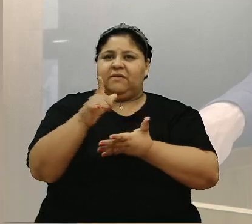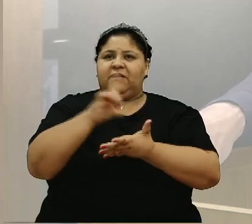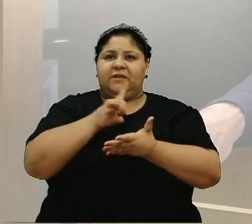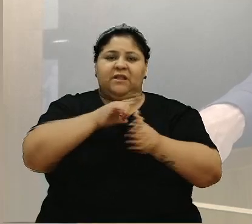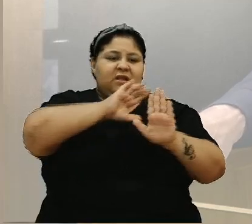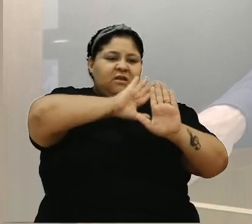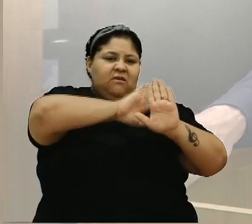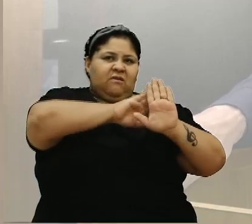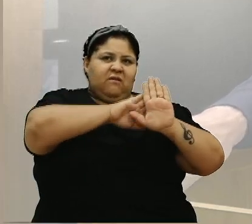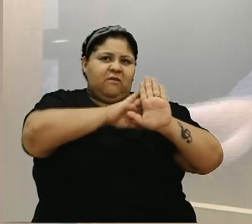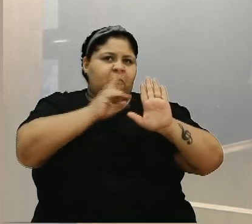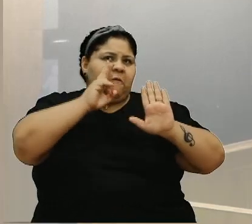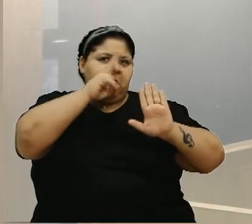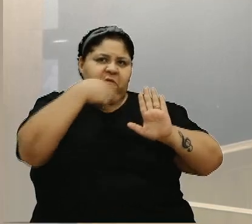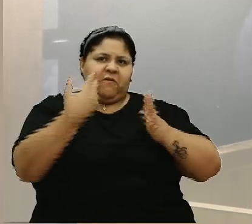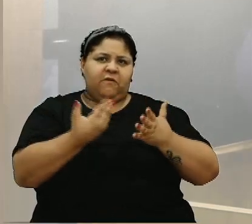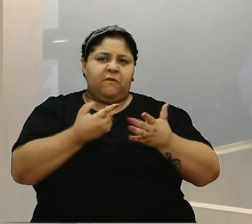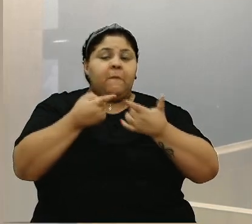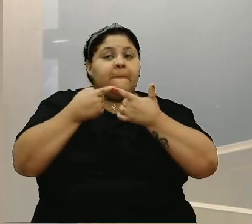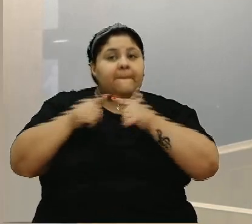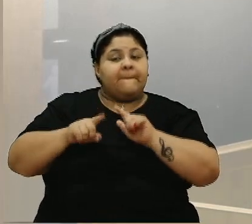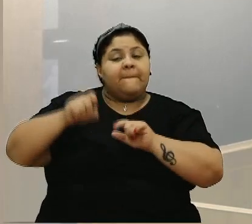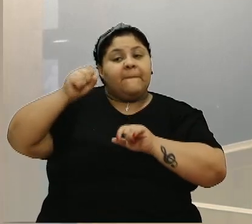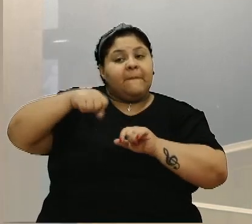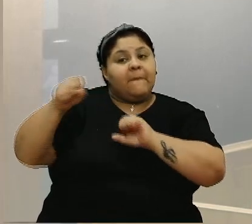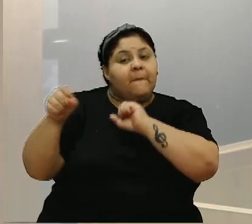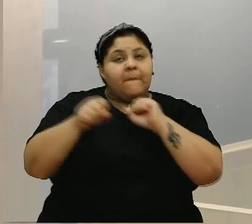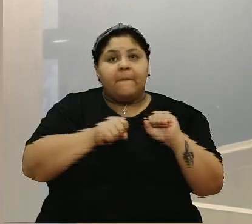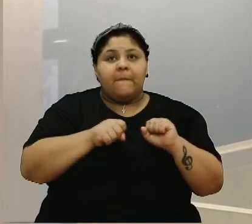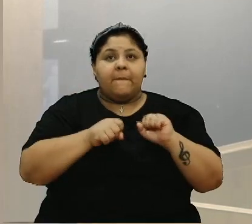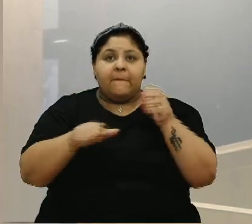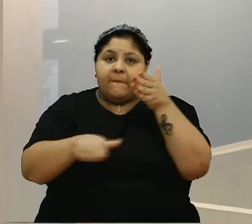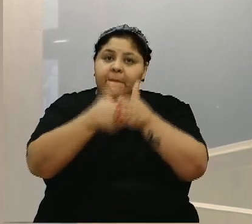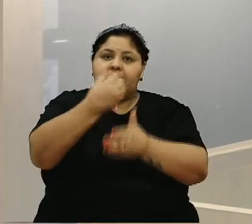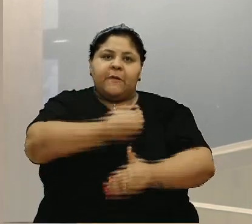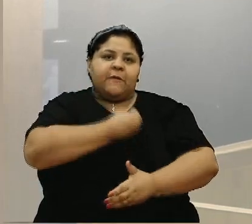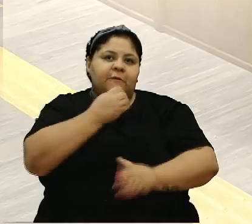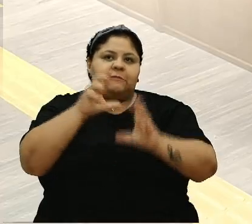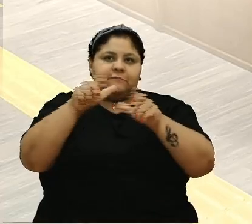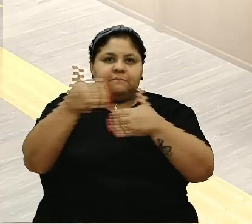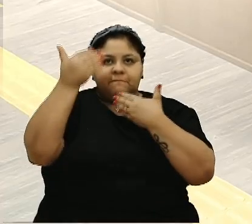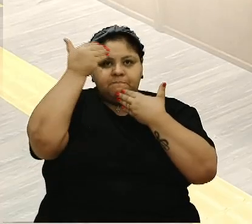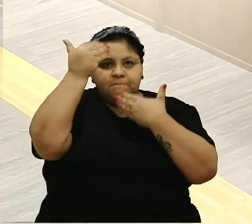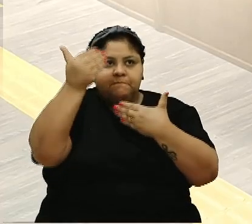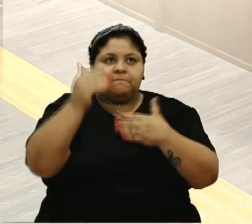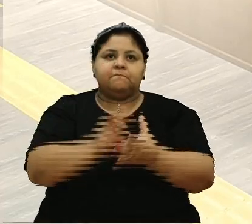ideologia radical para nenhum lado, mas sim para a gente poder melhorar a vida de todos. Obrigado.